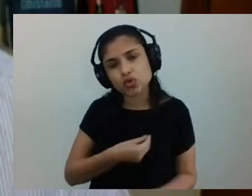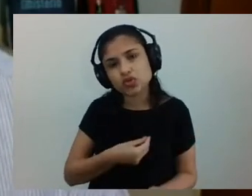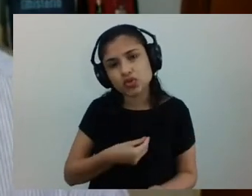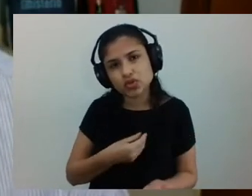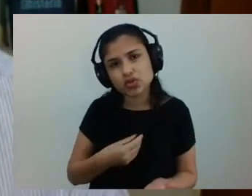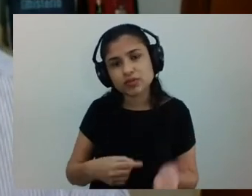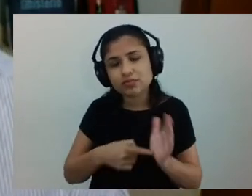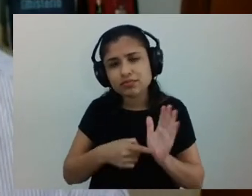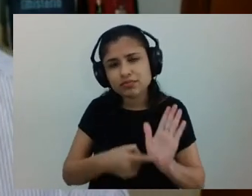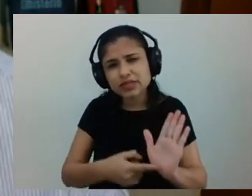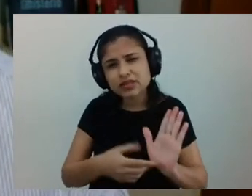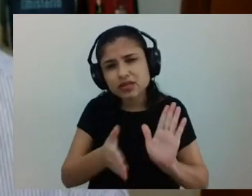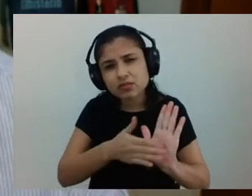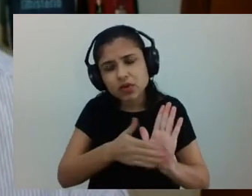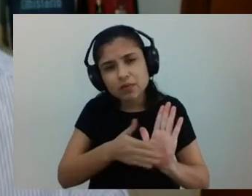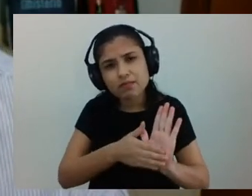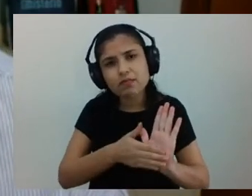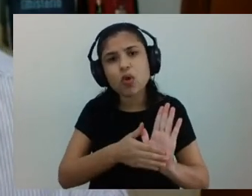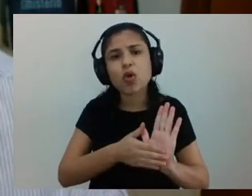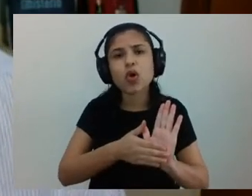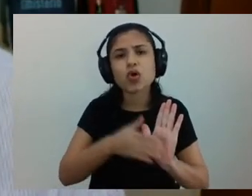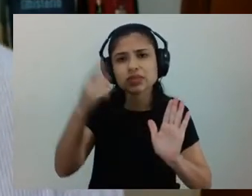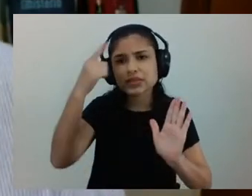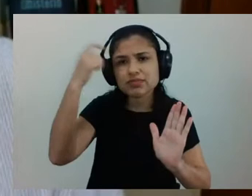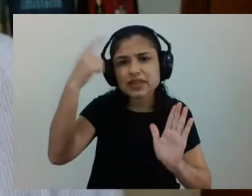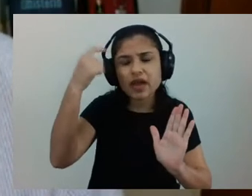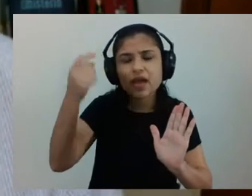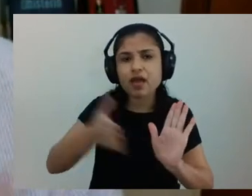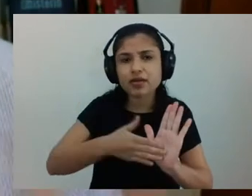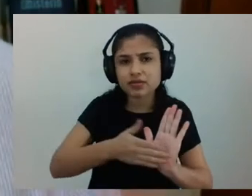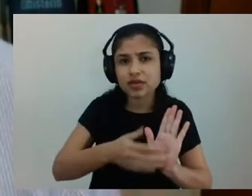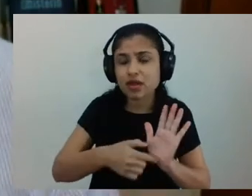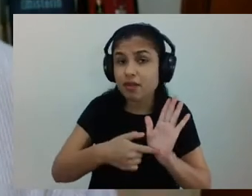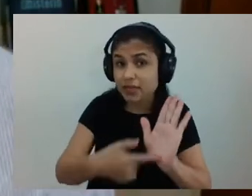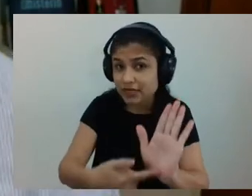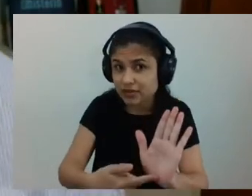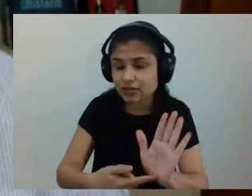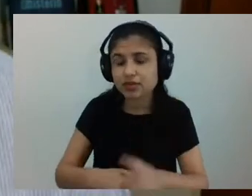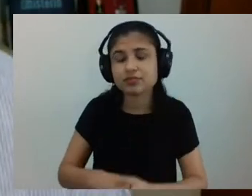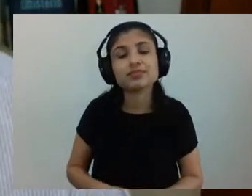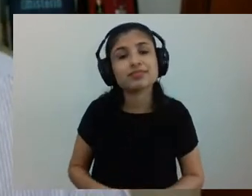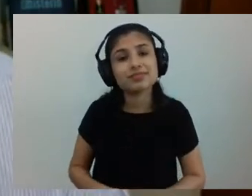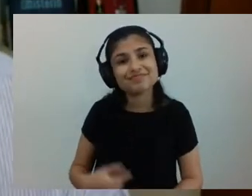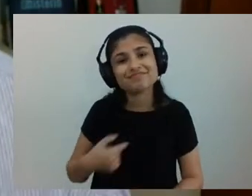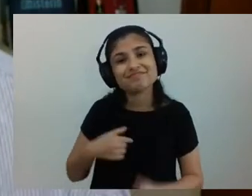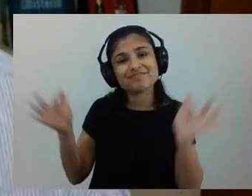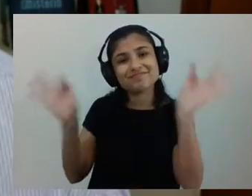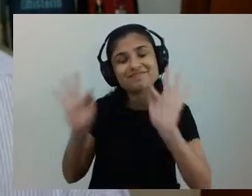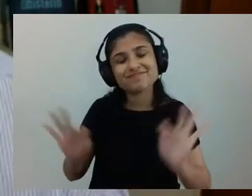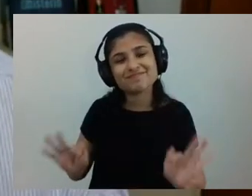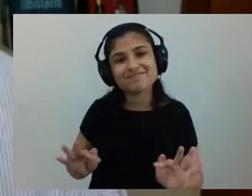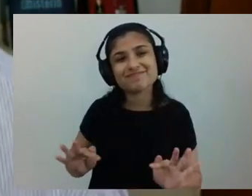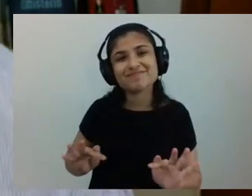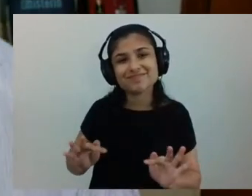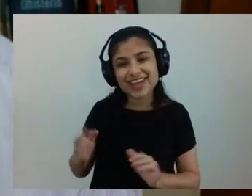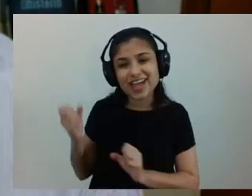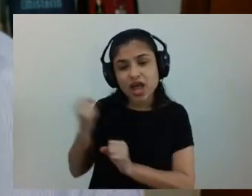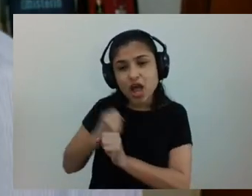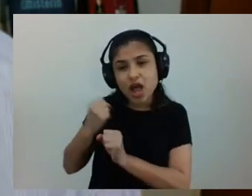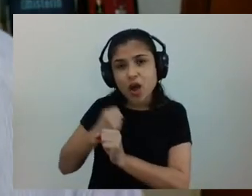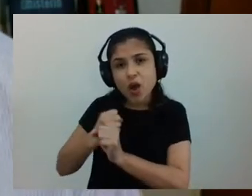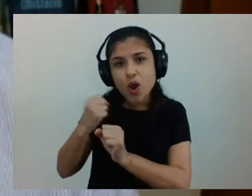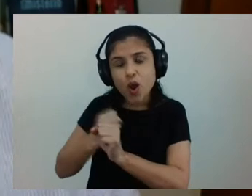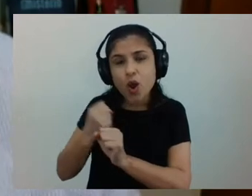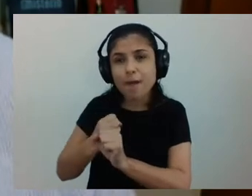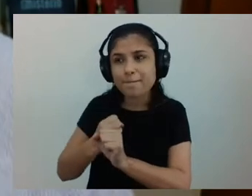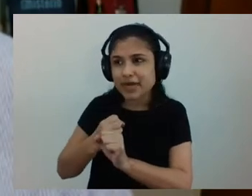as nossas propostas, as nossas ideias. Em particular, fiquei muito feliz de ver que obras que foram feitas com recursos FINEPES, no